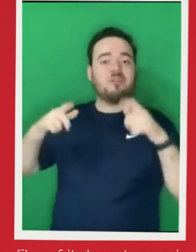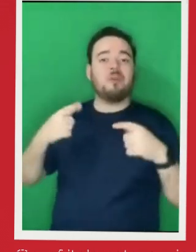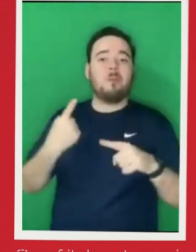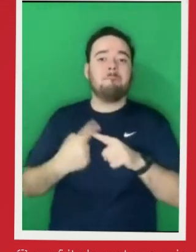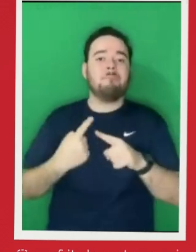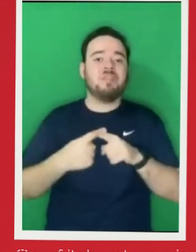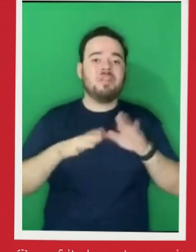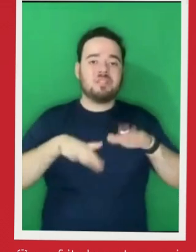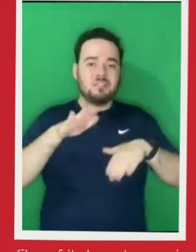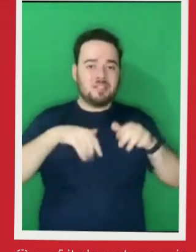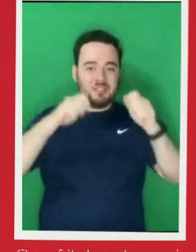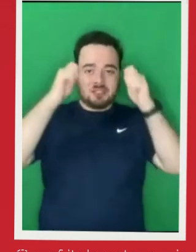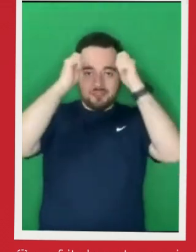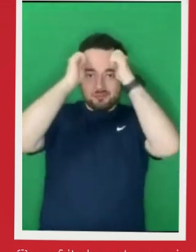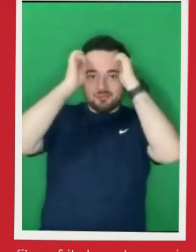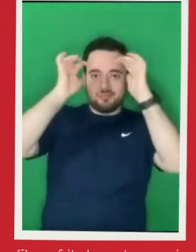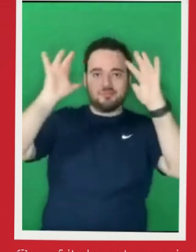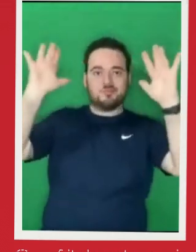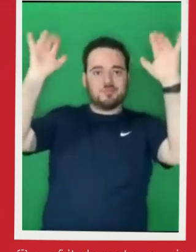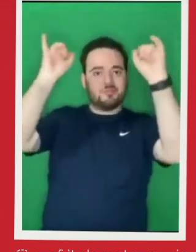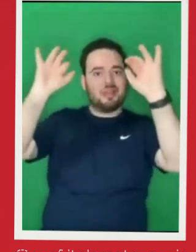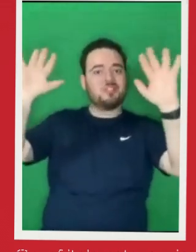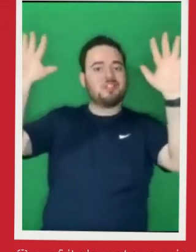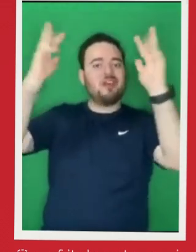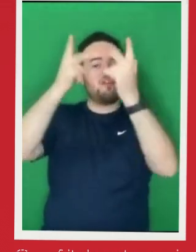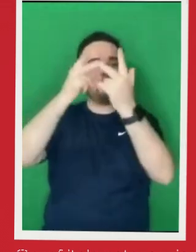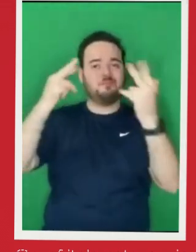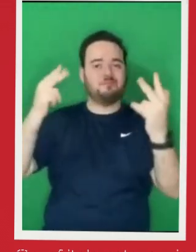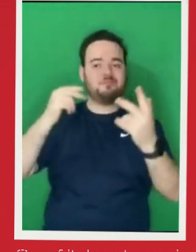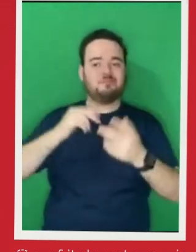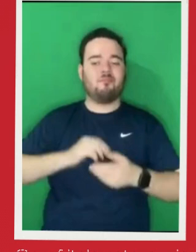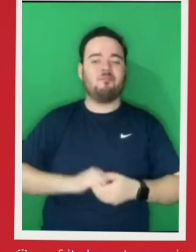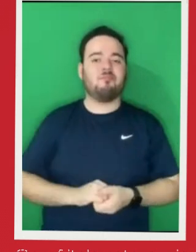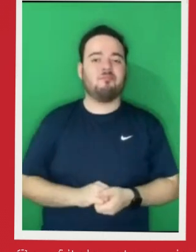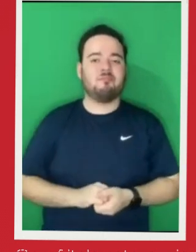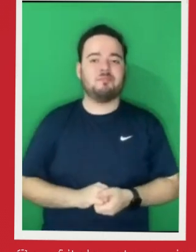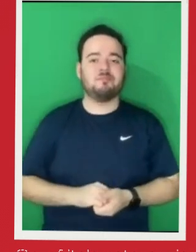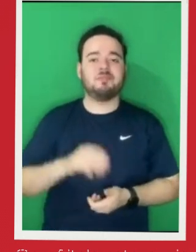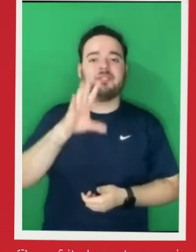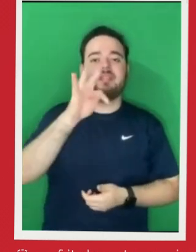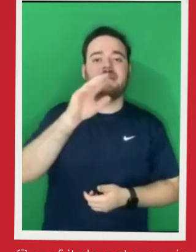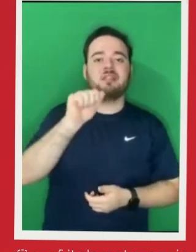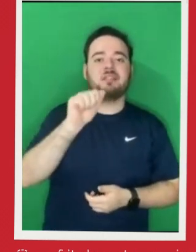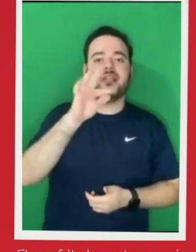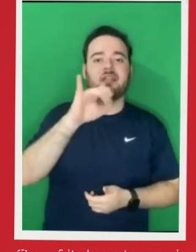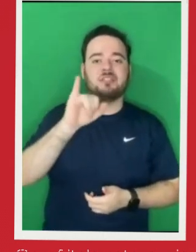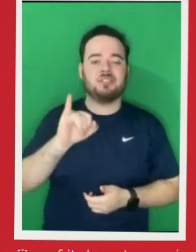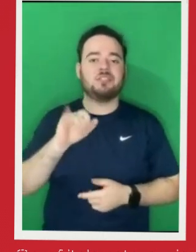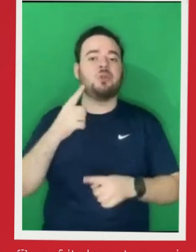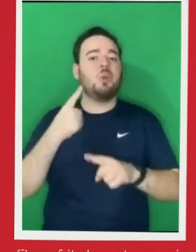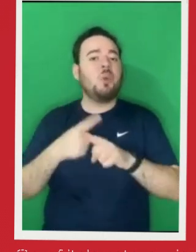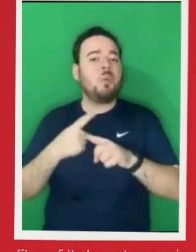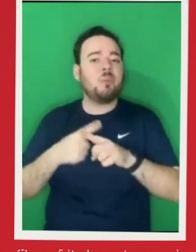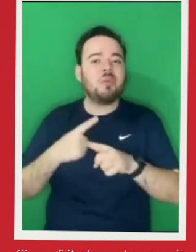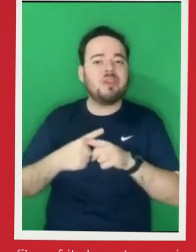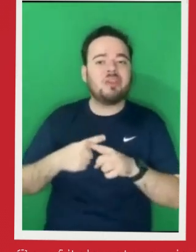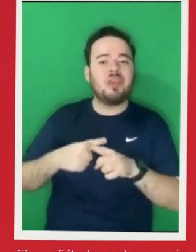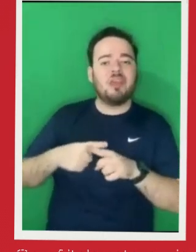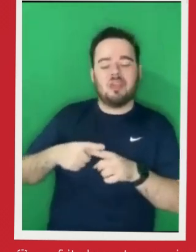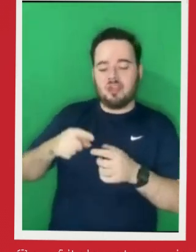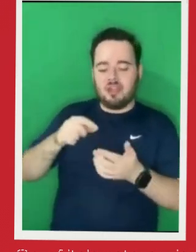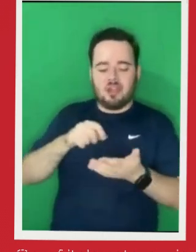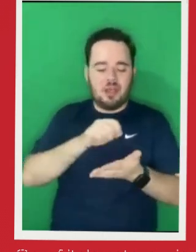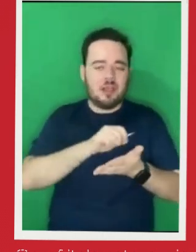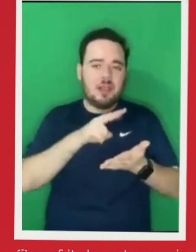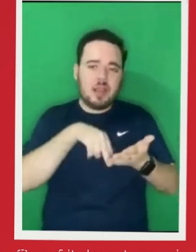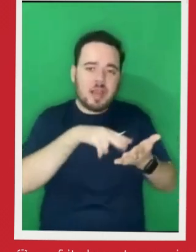que algumas vezes a leitura acadêmica não. Professora, a Tati Jubi, por que você não aconselha tomar nota